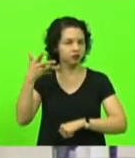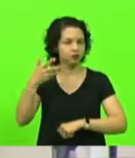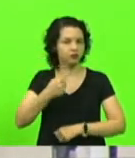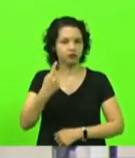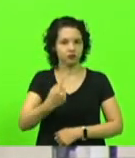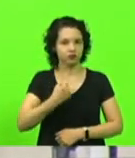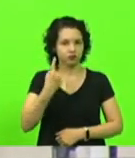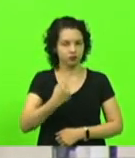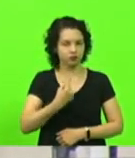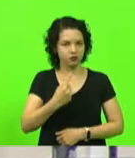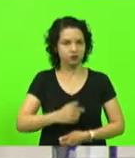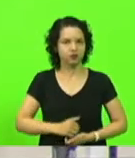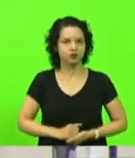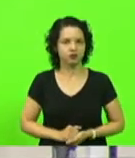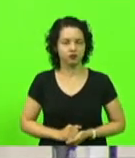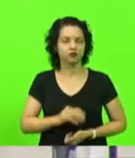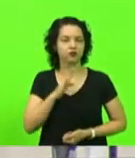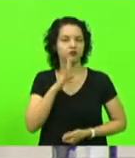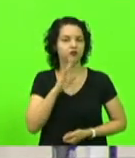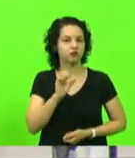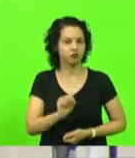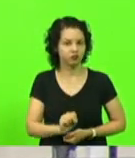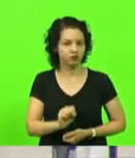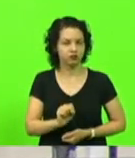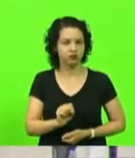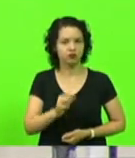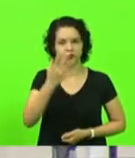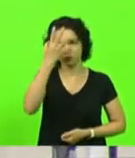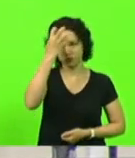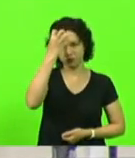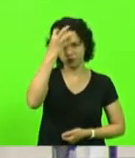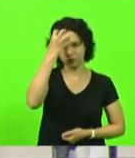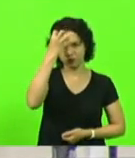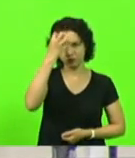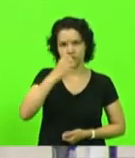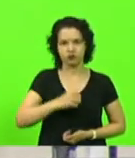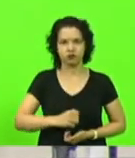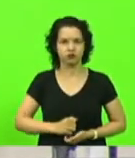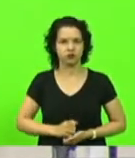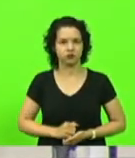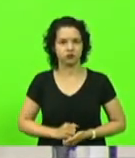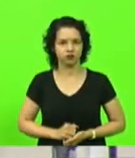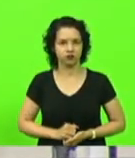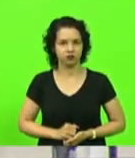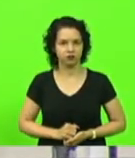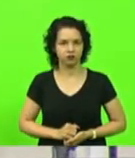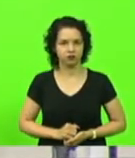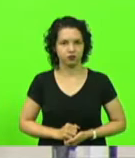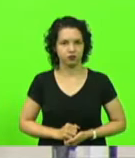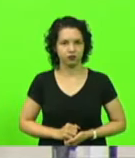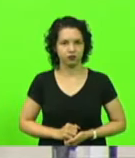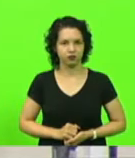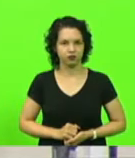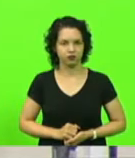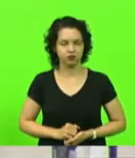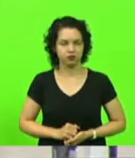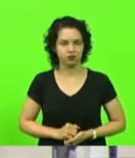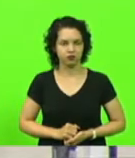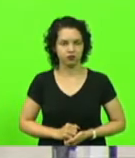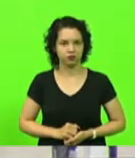deputados Bruno Souza, Ismael dos Santos e Ismael dos Santos.